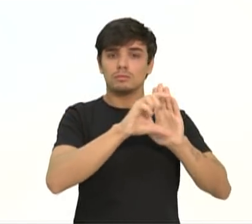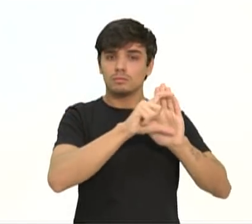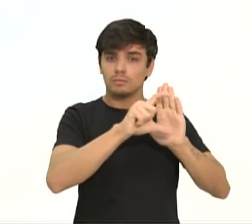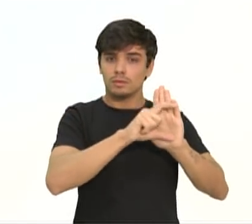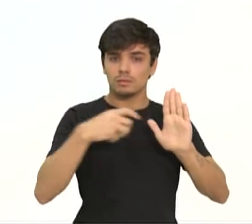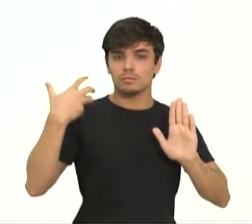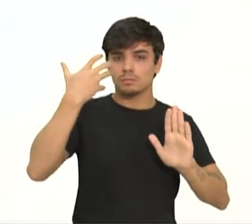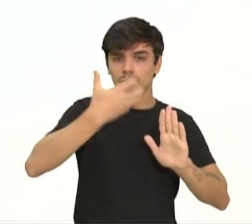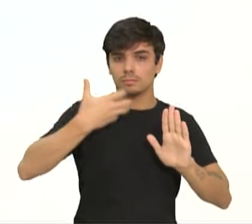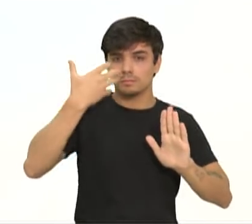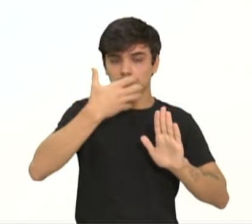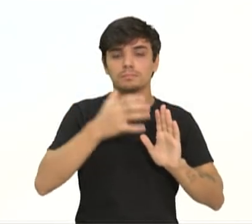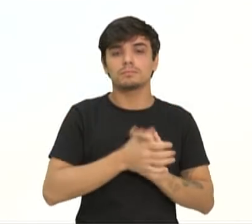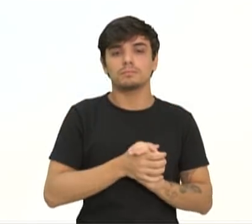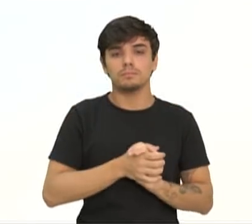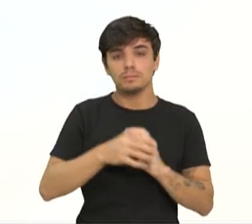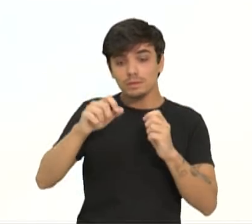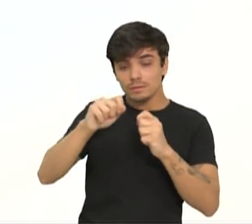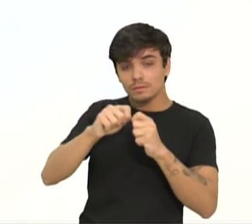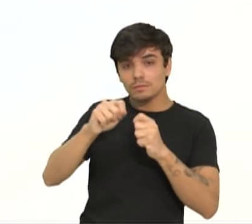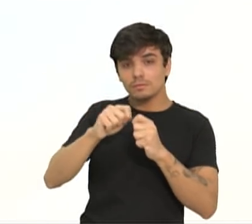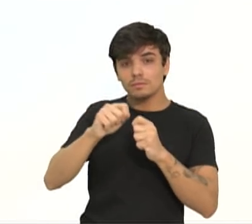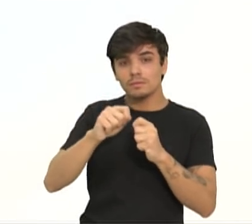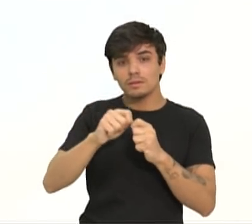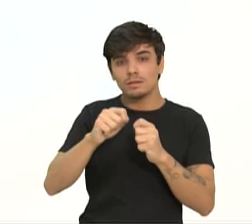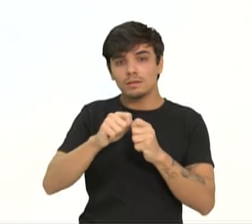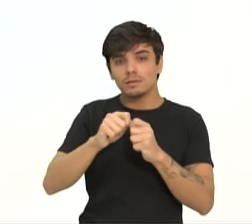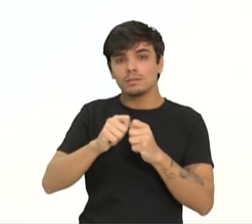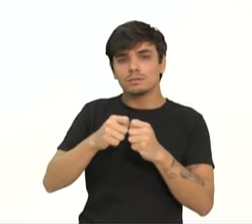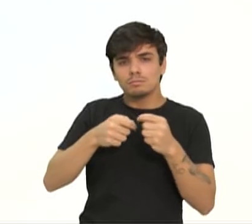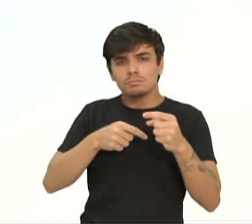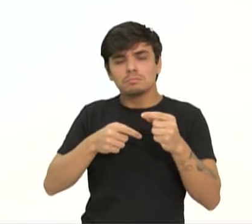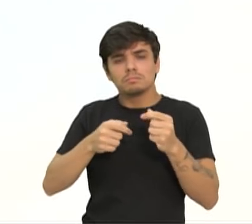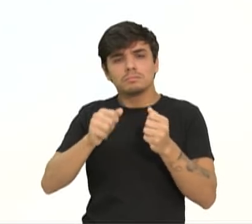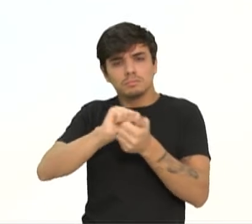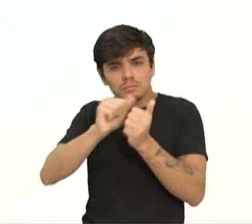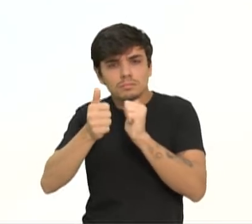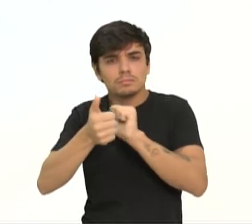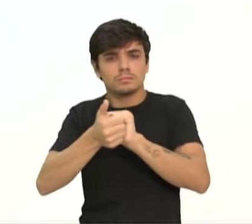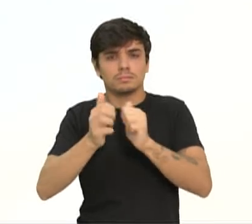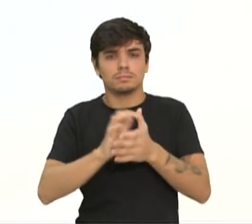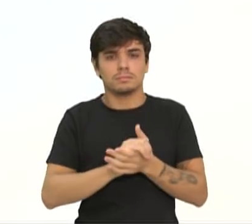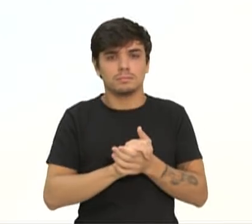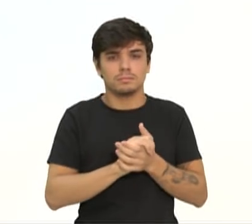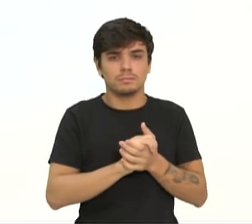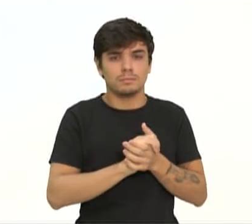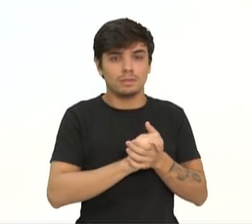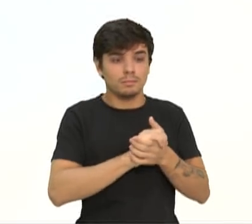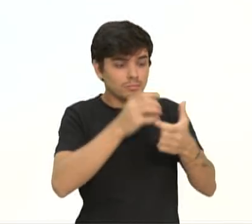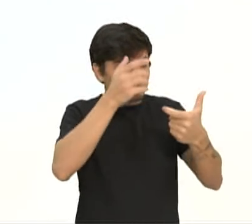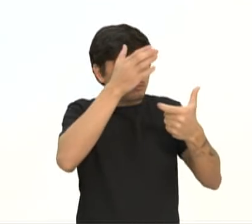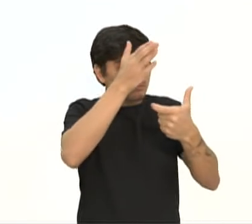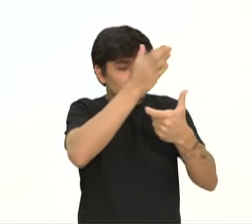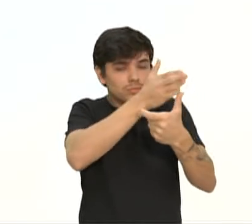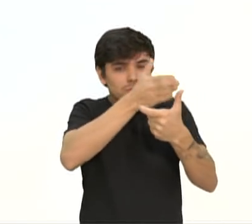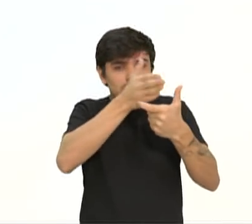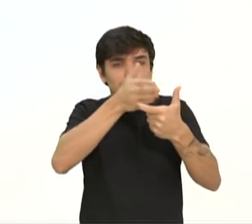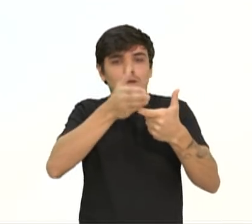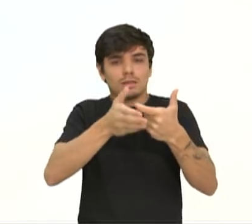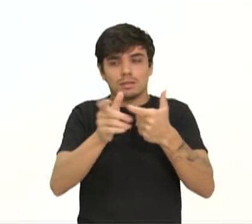romance, realizar antecipações e inferências, identificar a sílaba tônica em